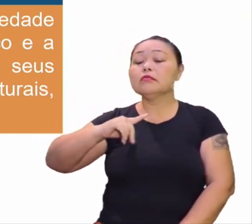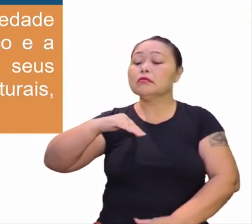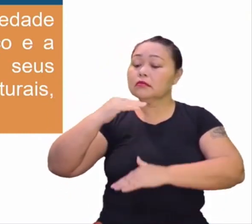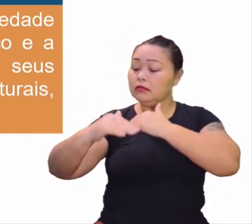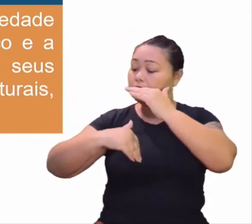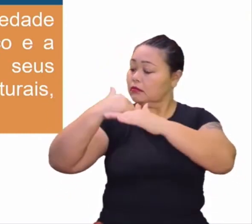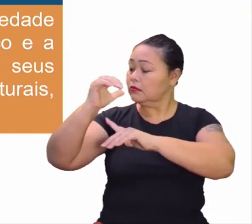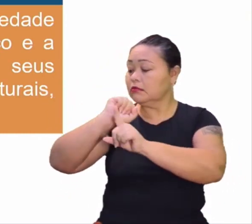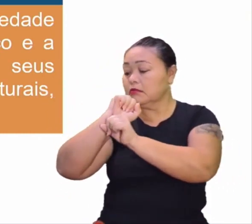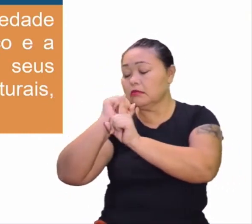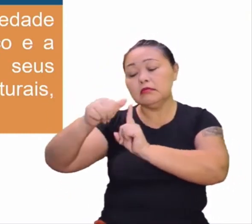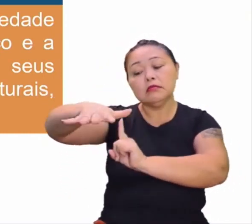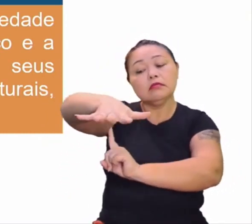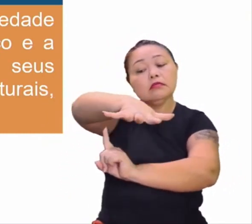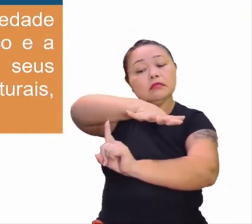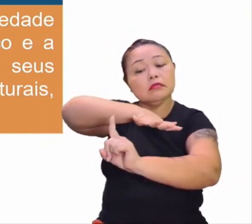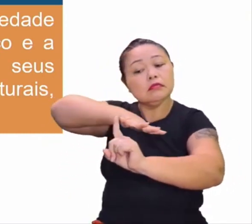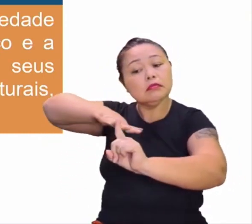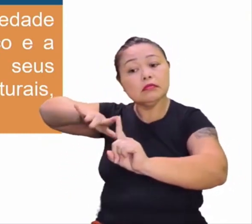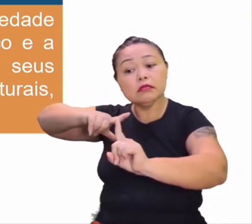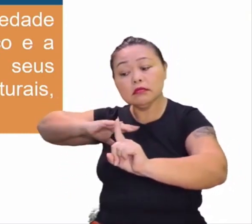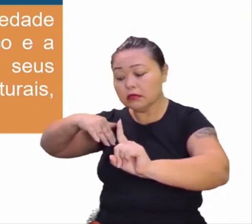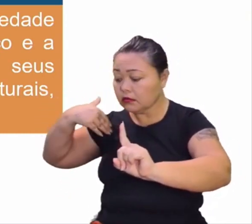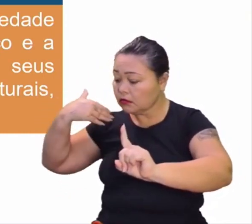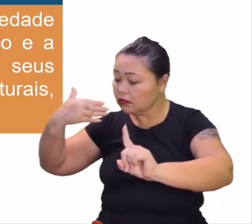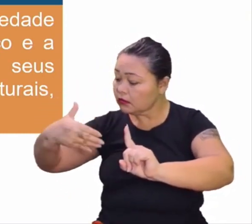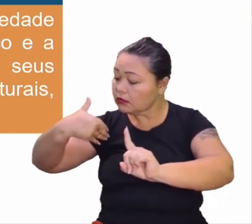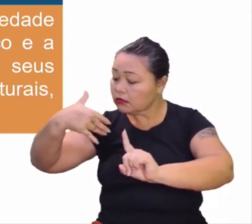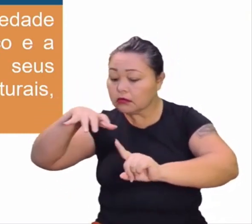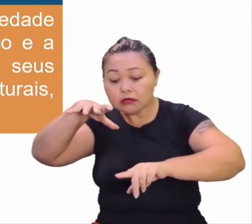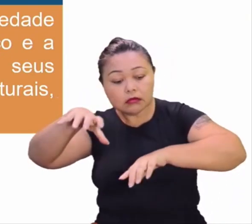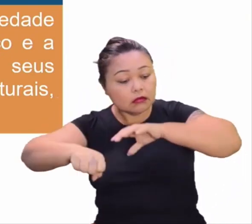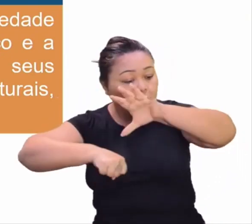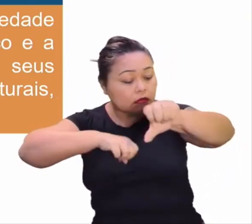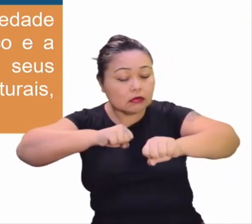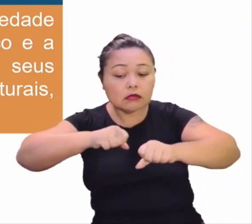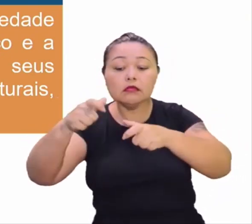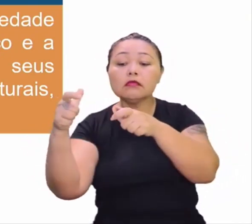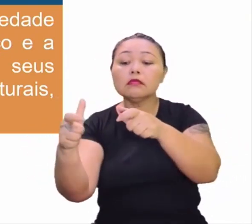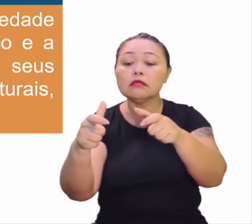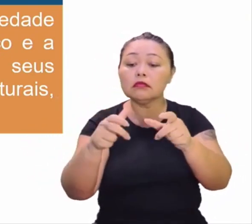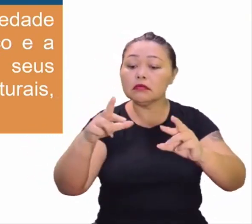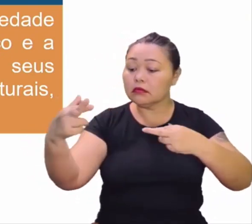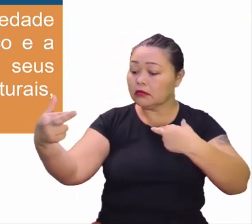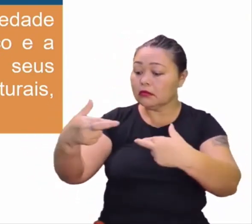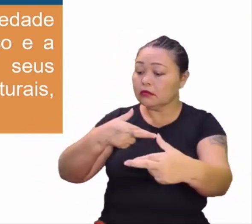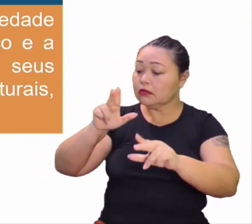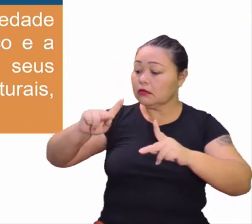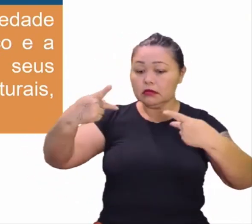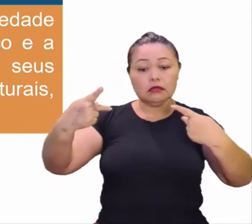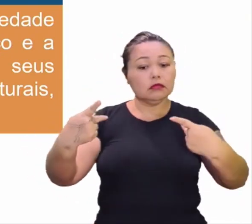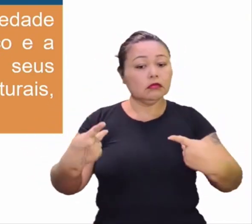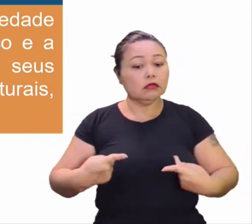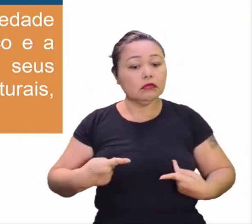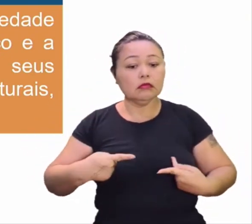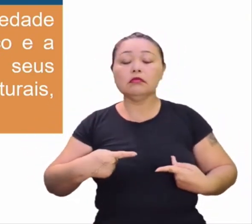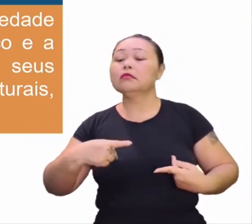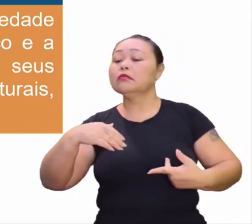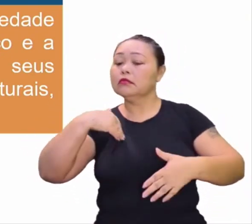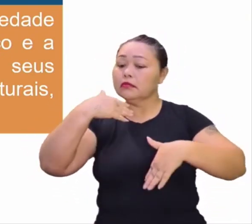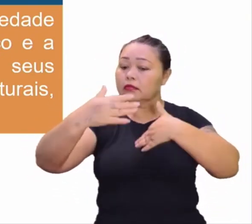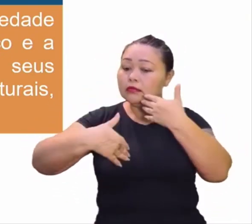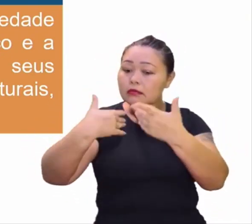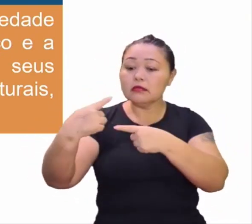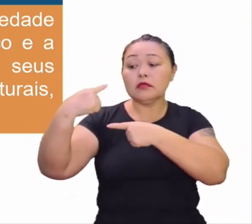sociedade como processo de ocupação do espaço e a relação com a vida humana em seus desdobramentos